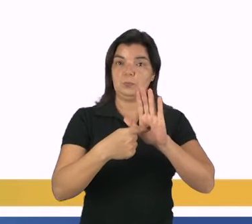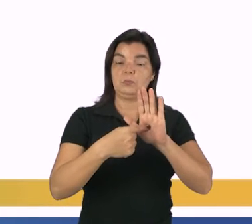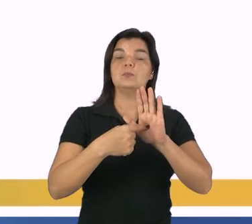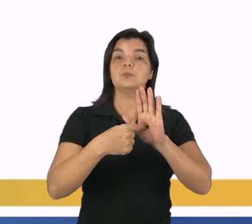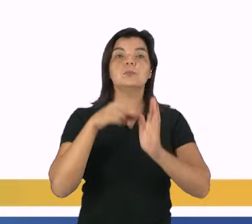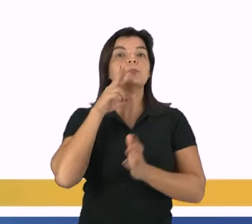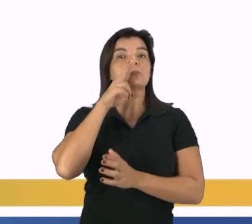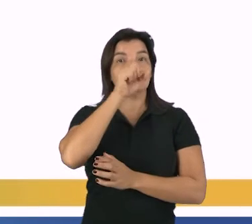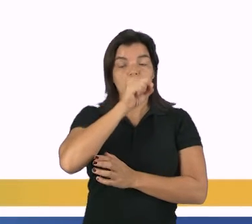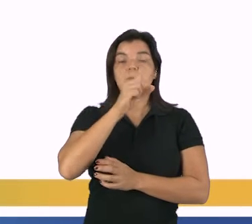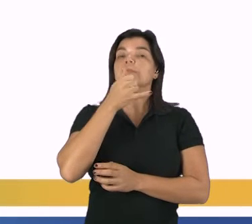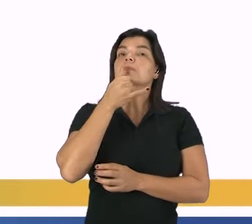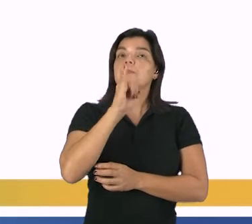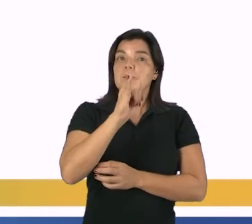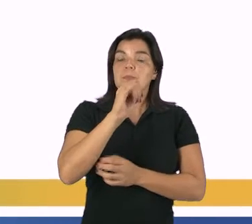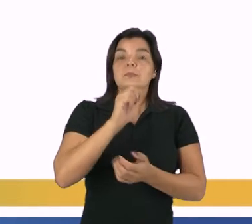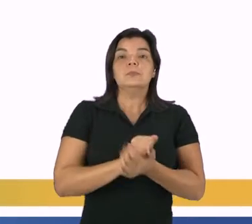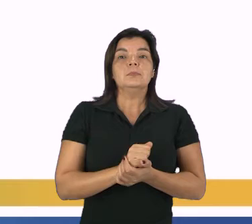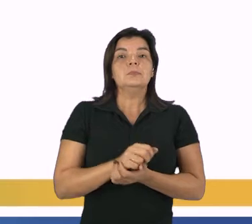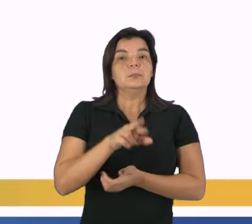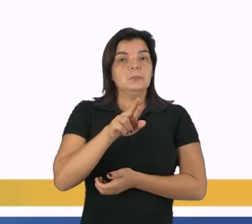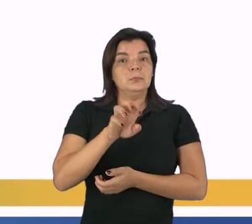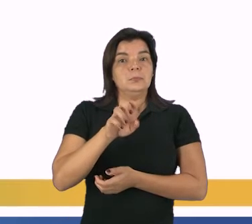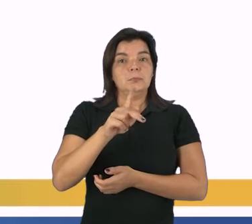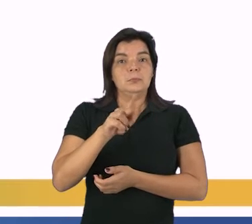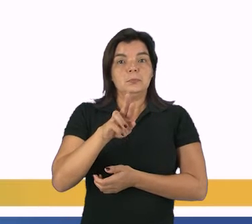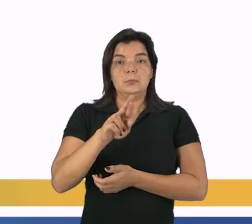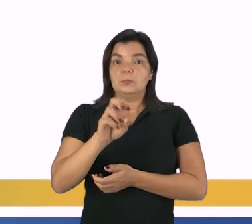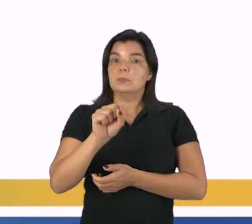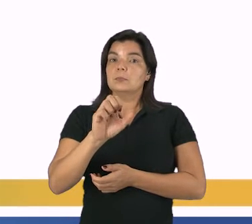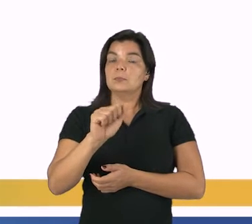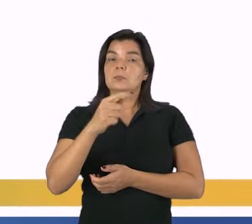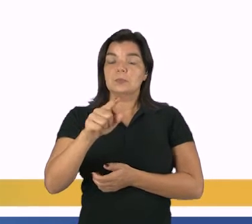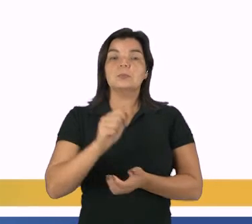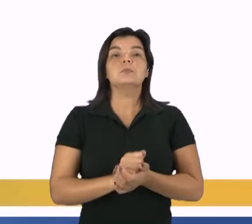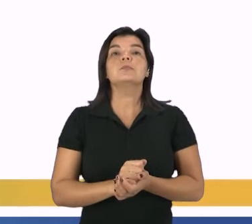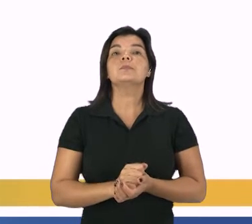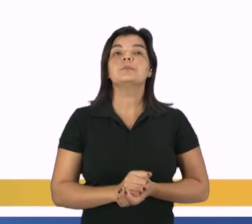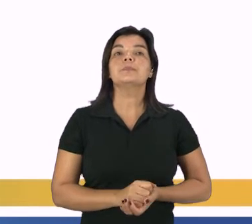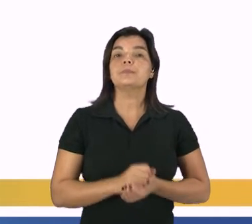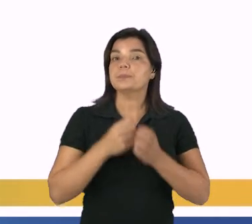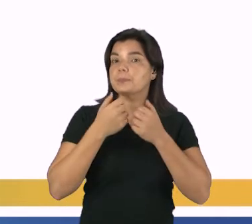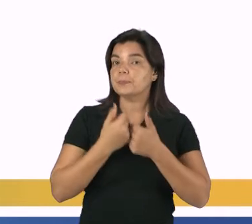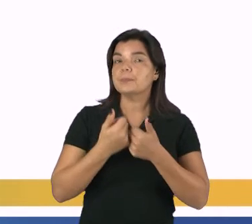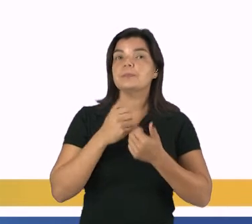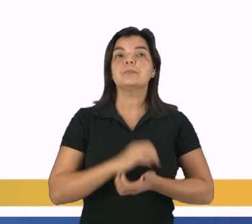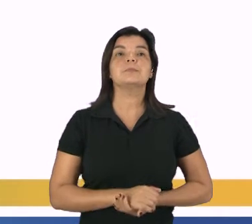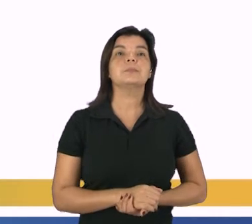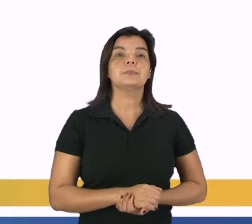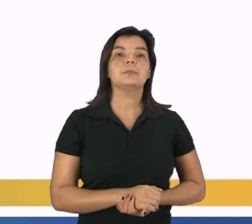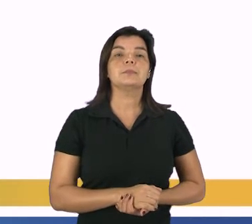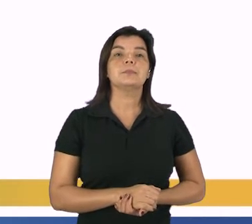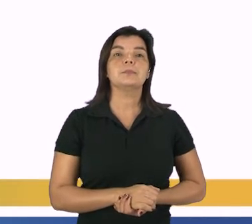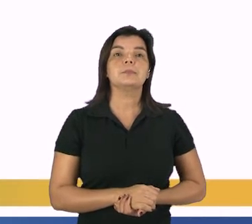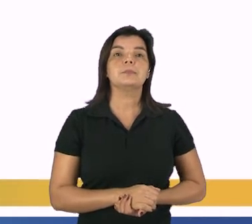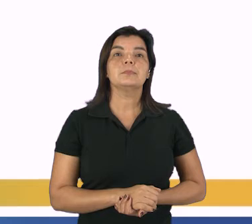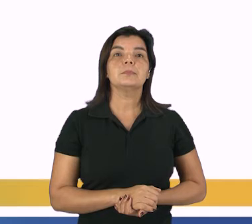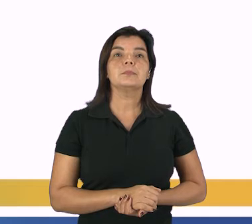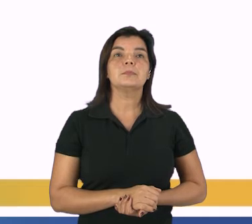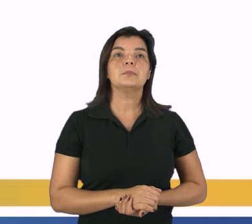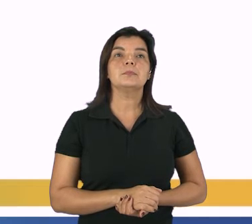elétrico. Quando você coloca outra cargazinha, que geralmente a gente chama de carga de prova, né? Quando você coloca outra carga dentro